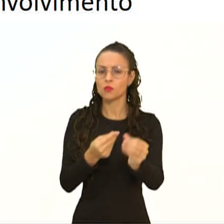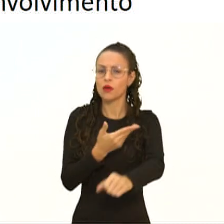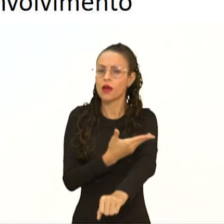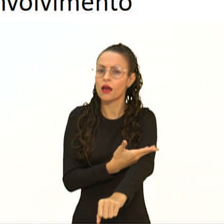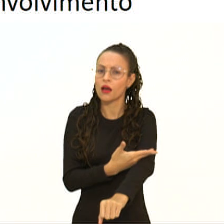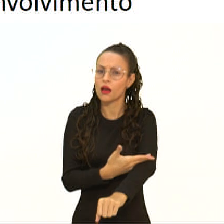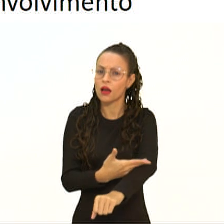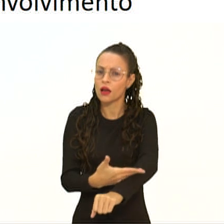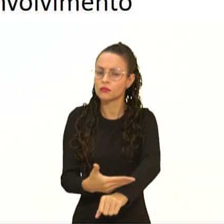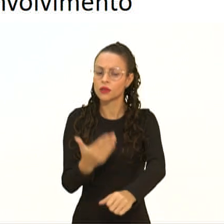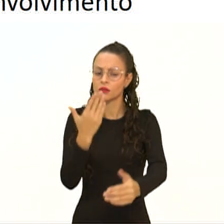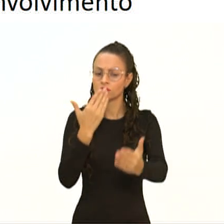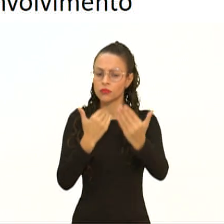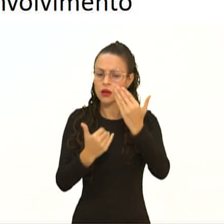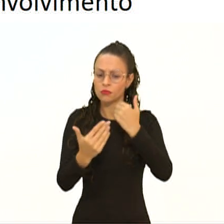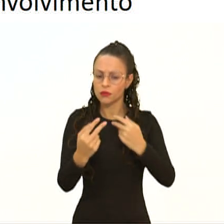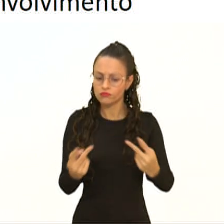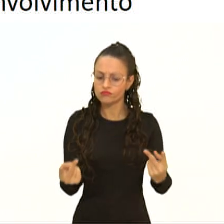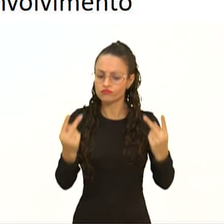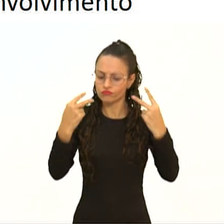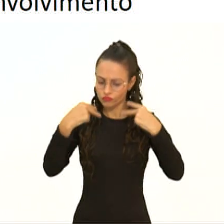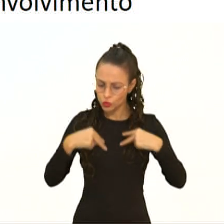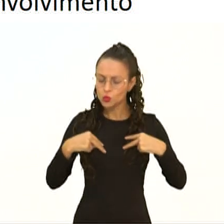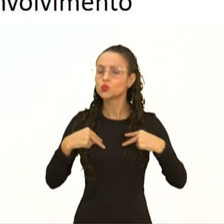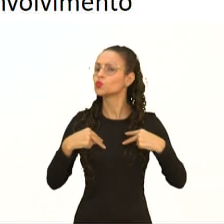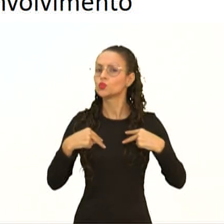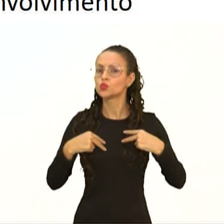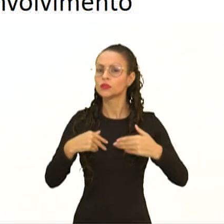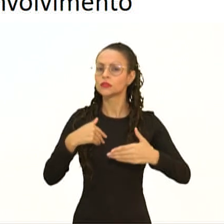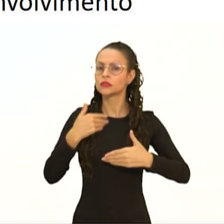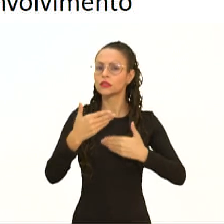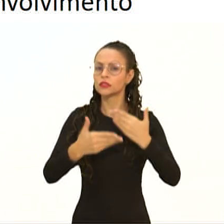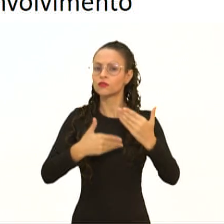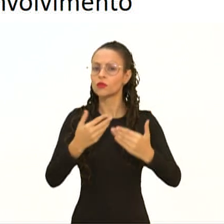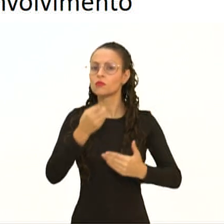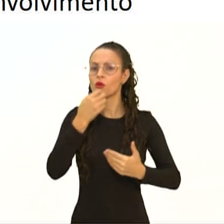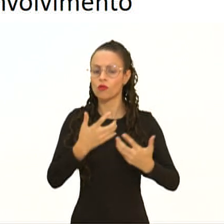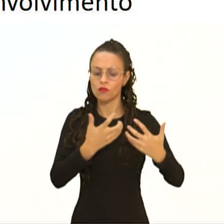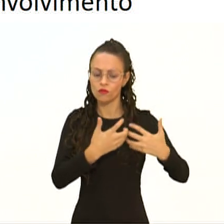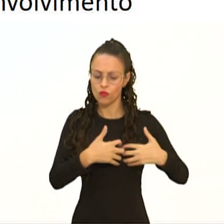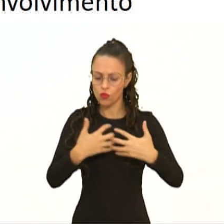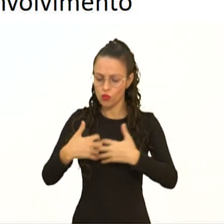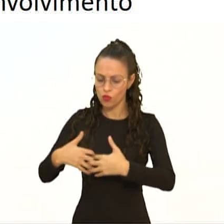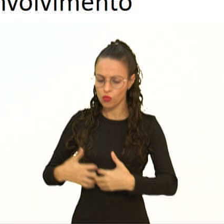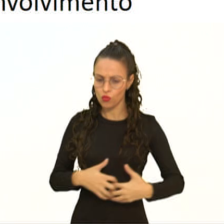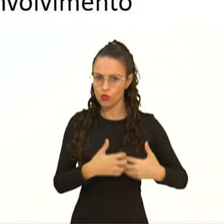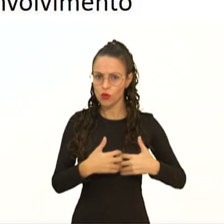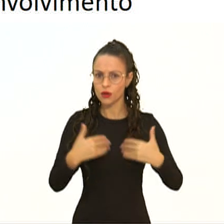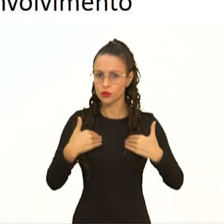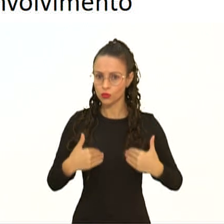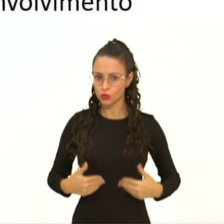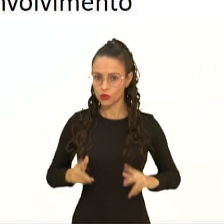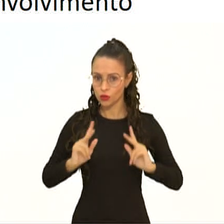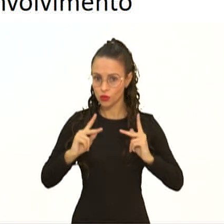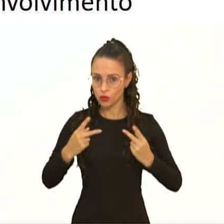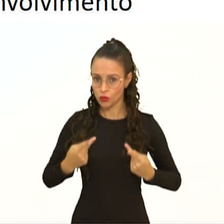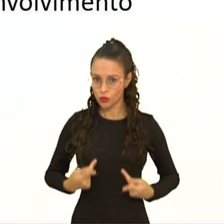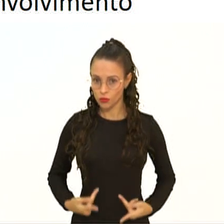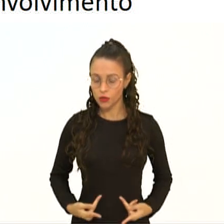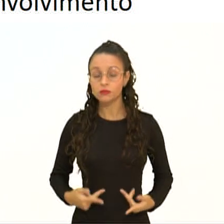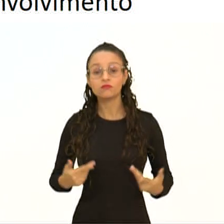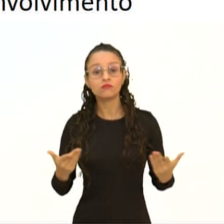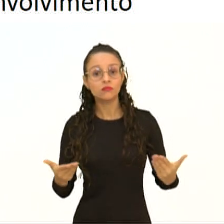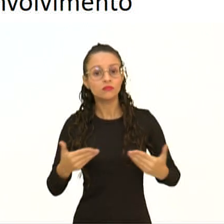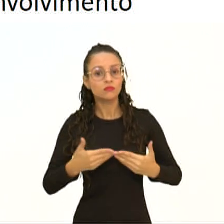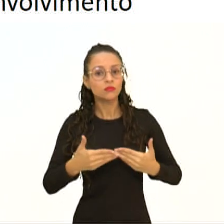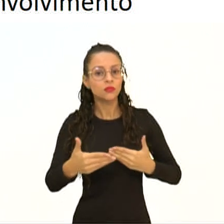alimentares podem refletir no desenvolvimento no bom funcionamento do organismo humano então a gente